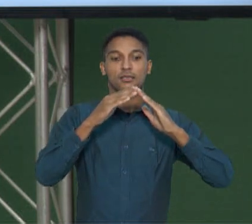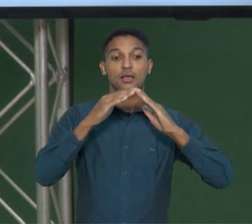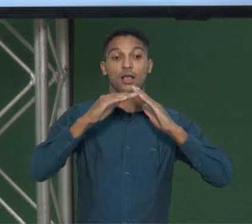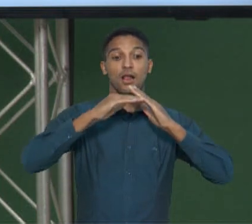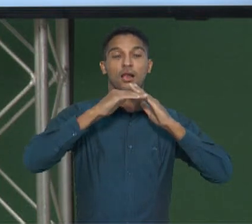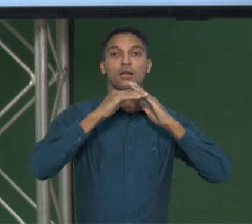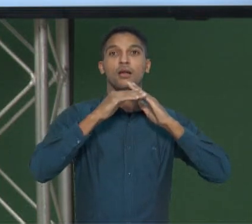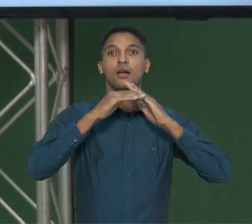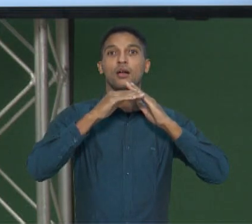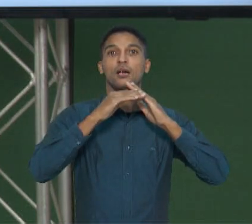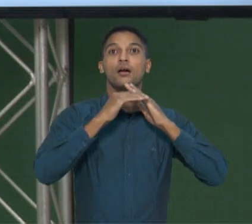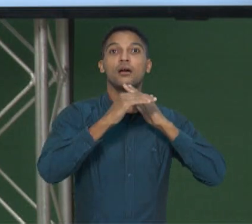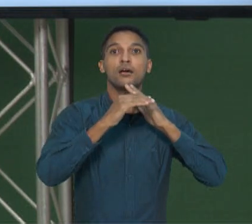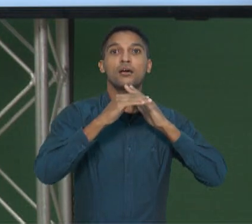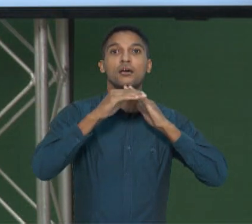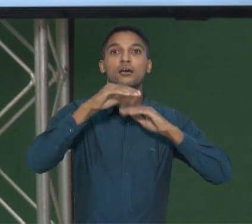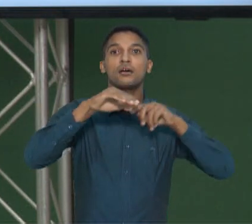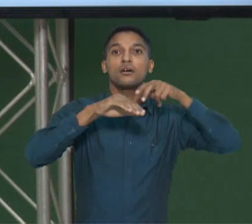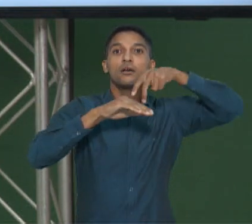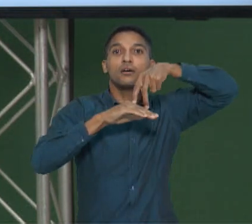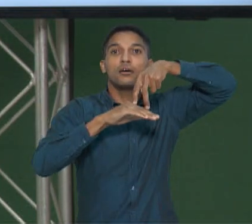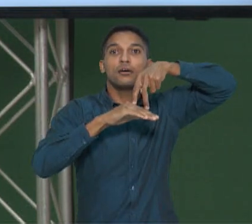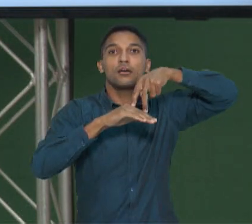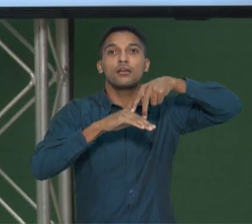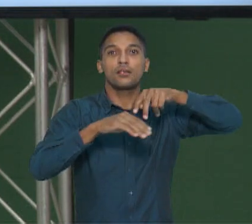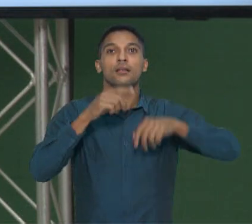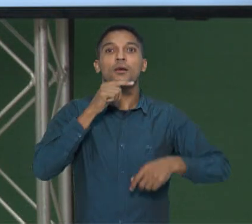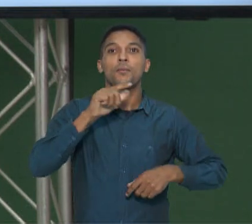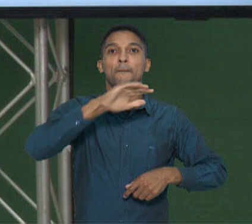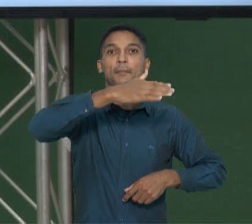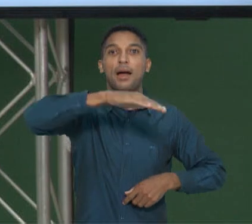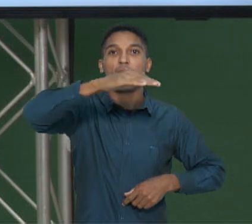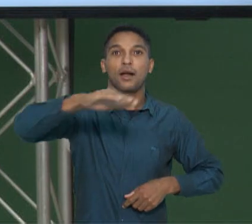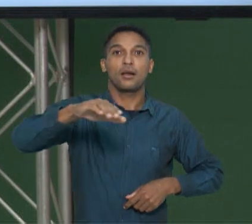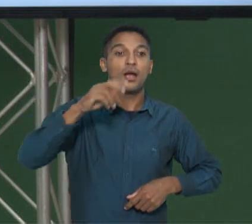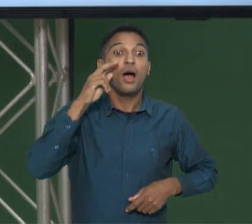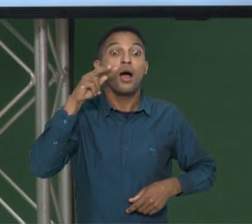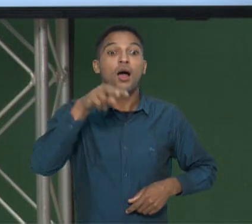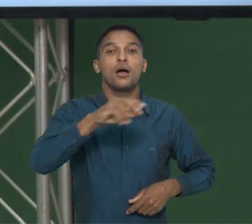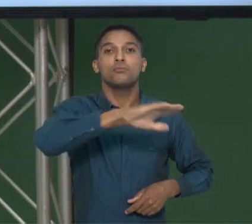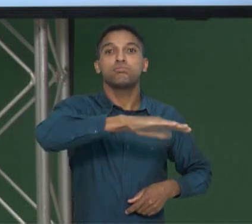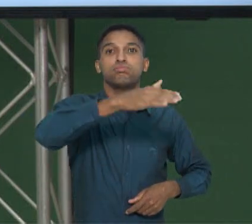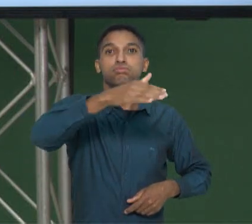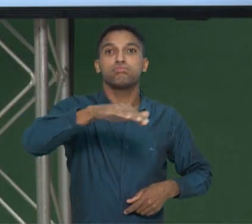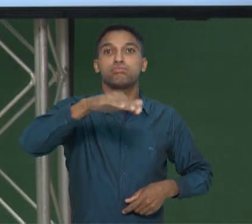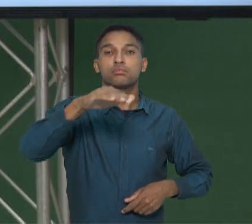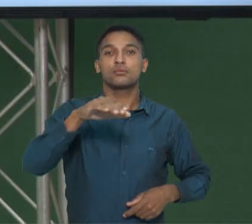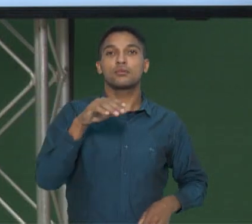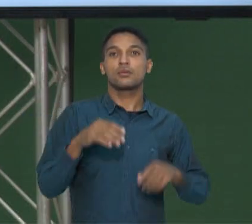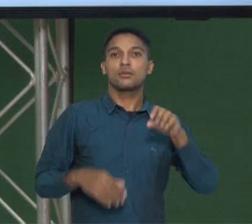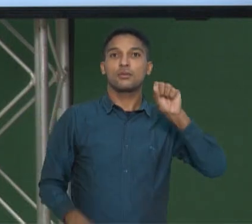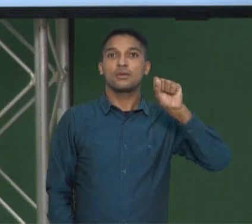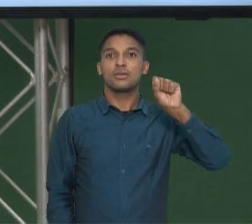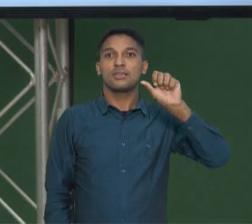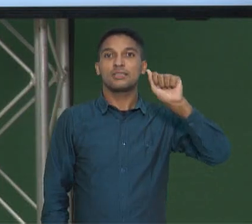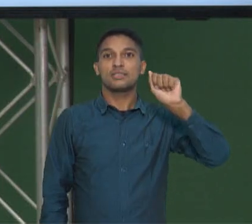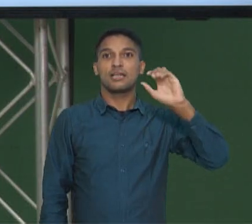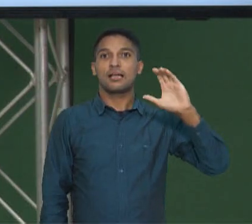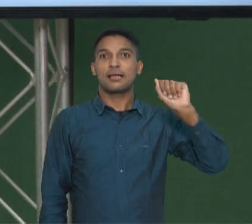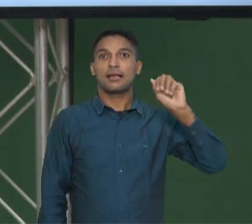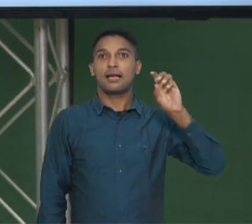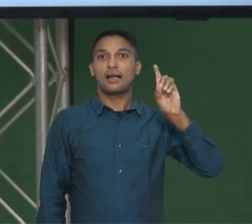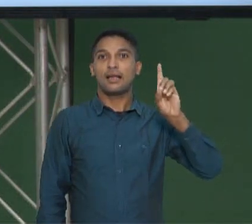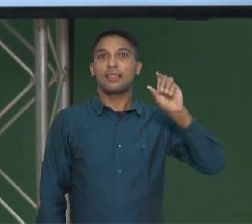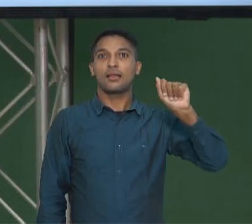ok? E aqui, né, as possíveis respostas, cuenta, né, com isso, cuenta com